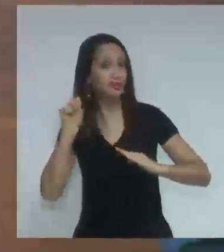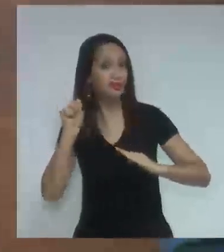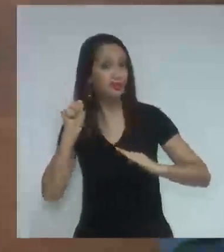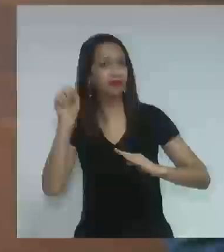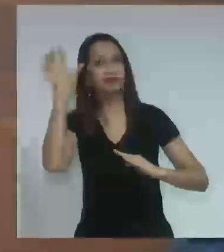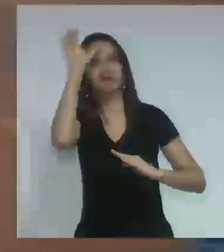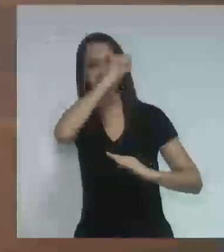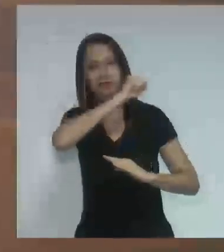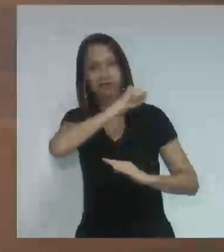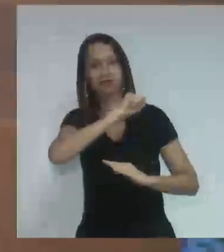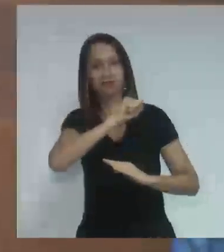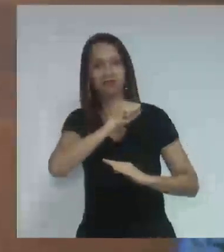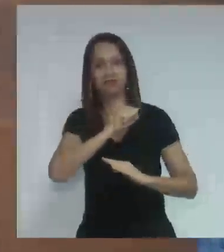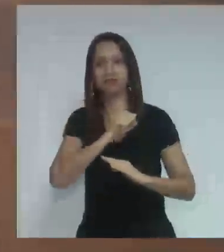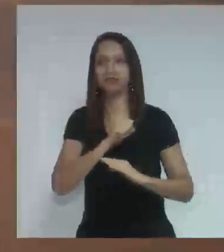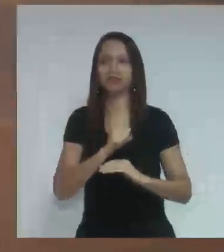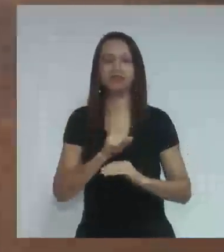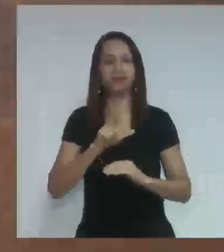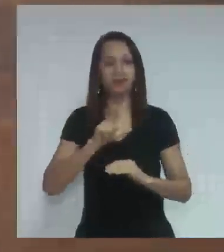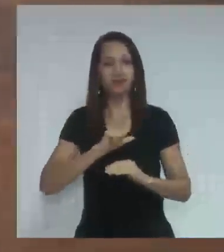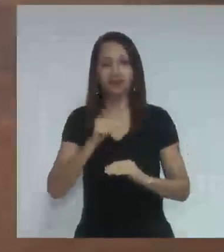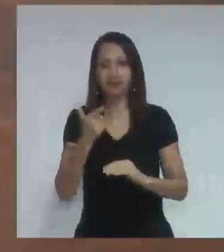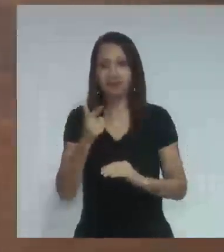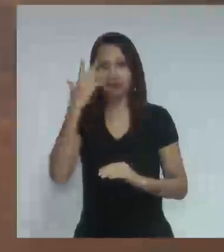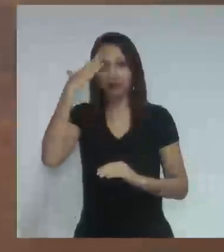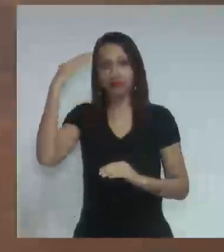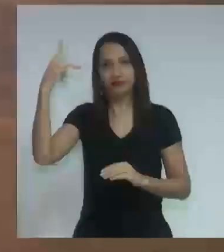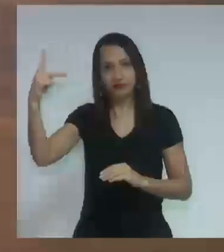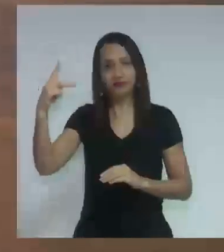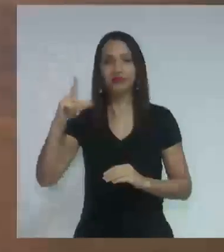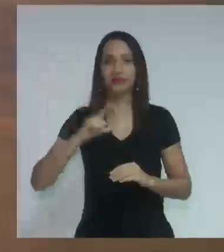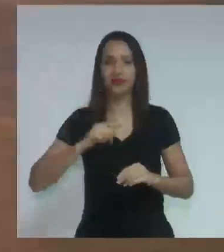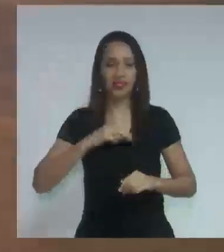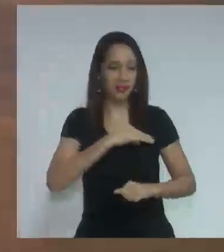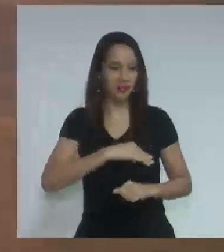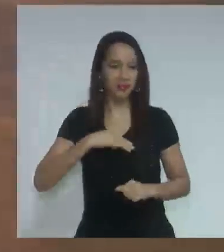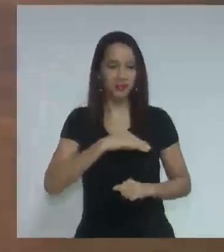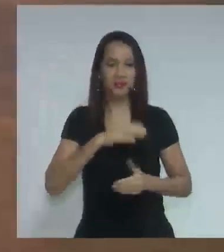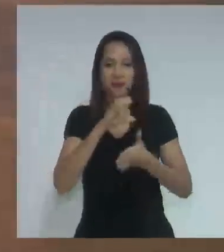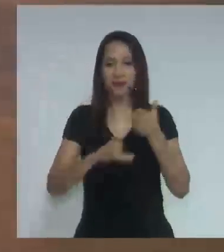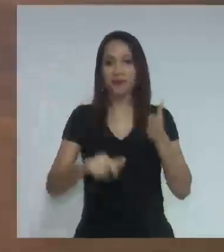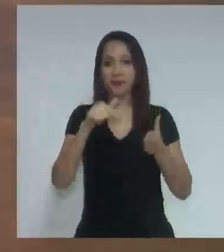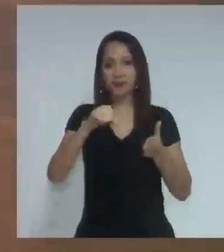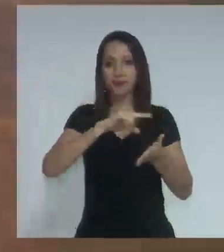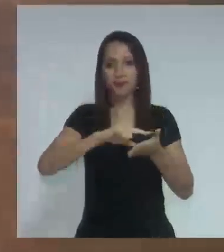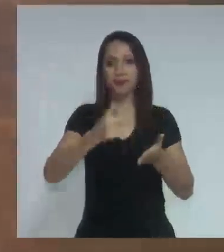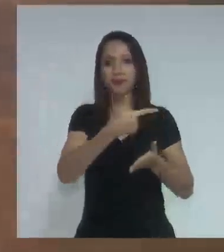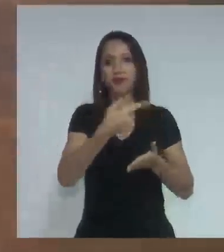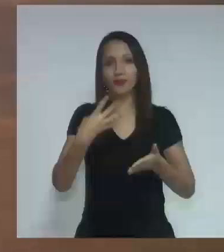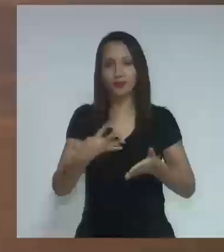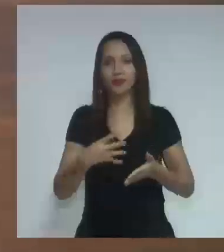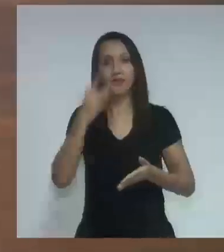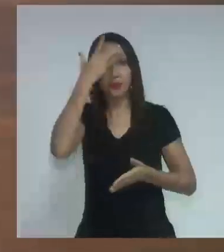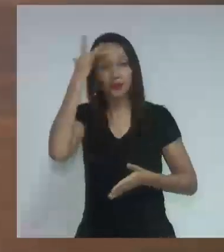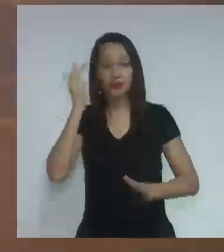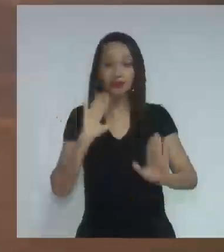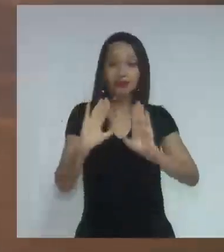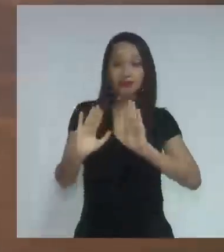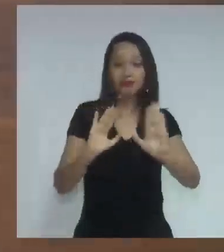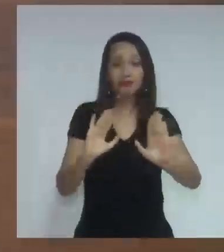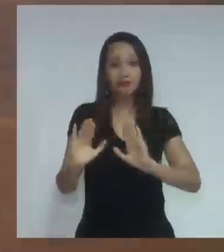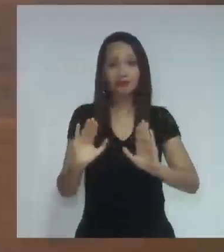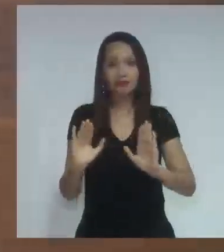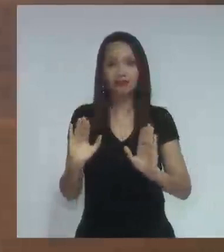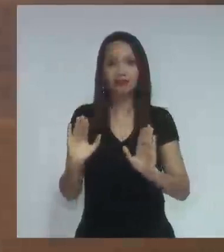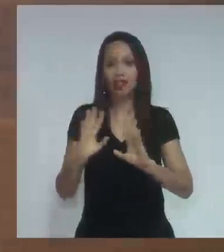e aprendeu. Isso aqui não está no provérbio, mas está em Mateus 7:24. Quem é prudente tem capacidade de reter